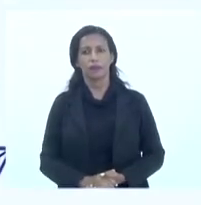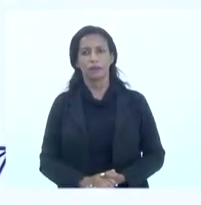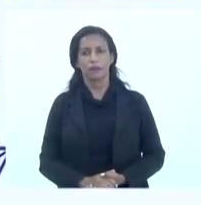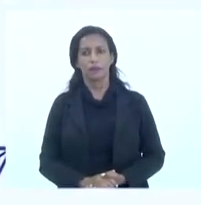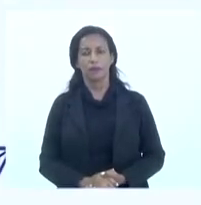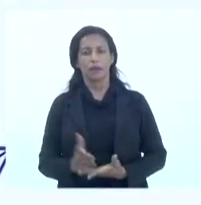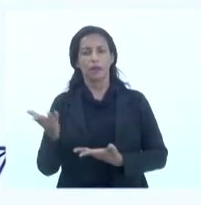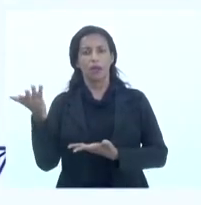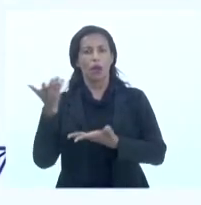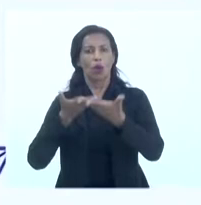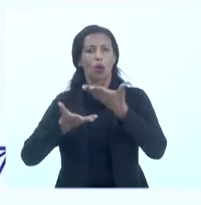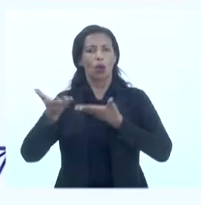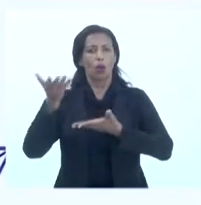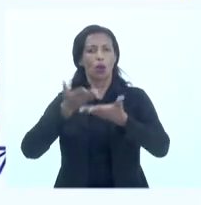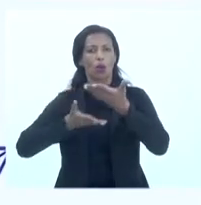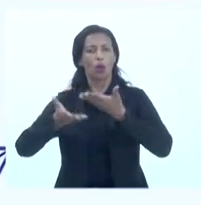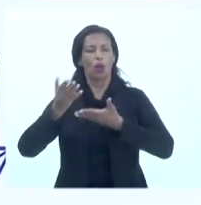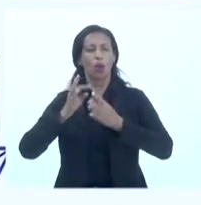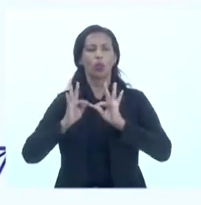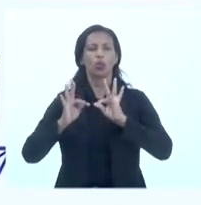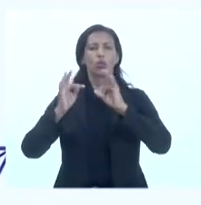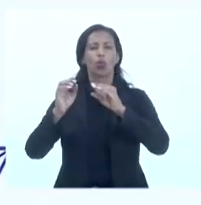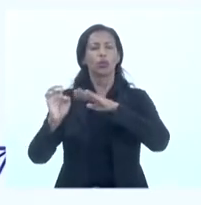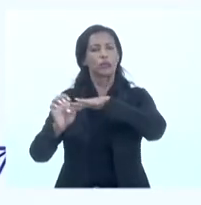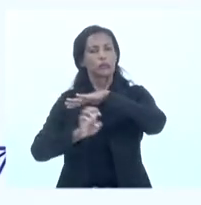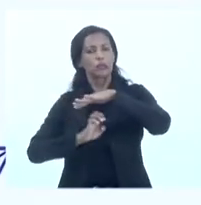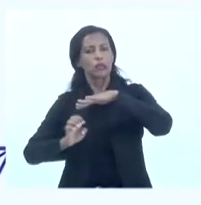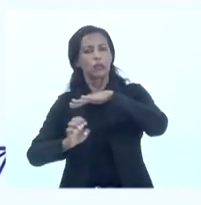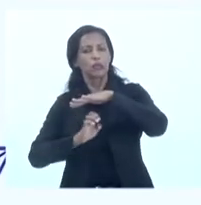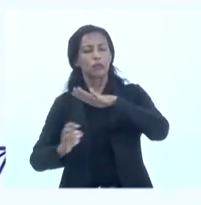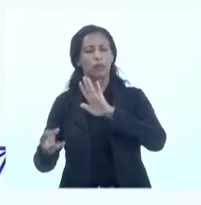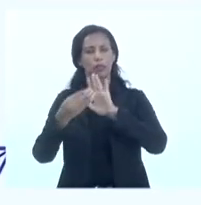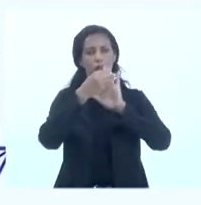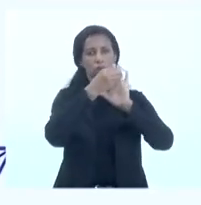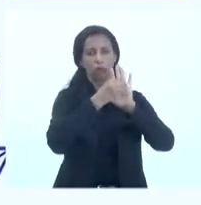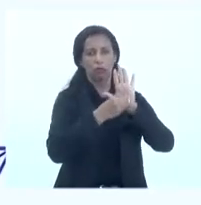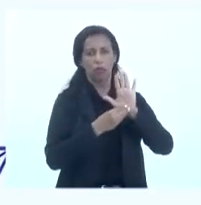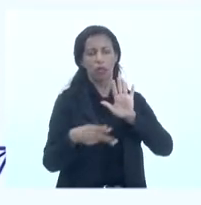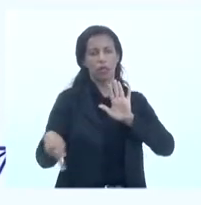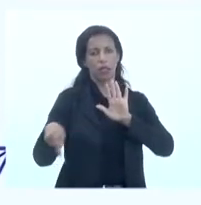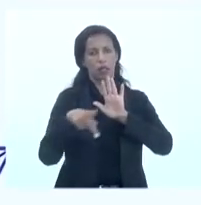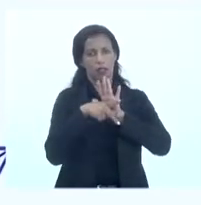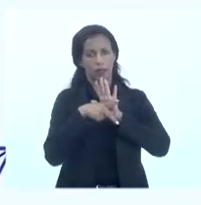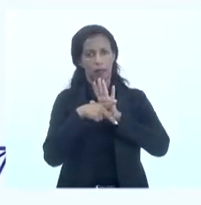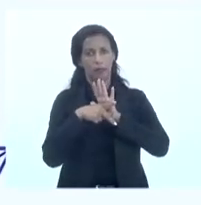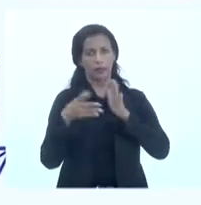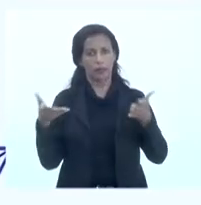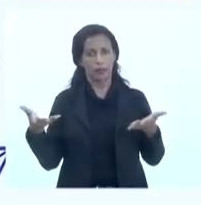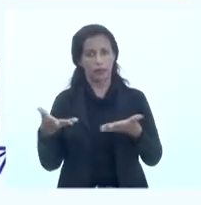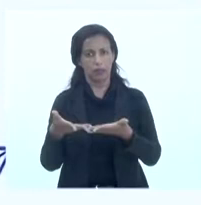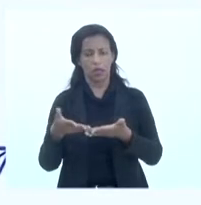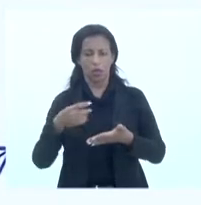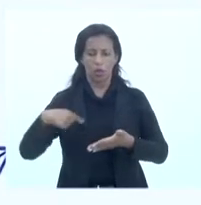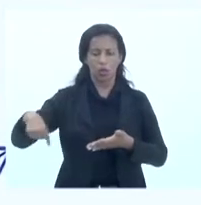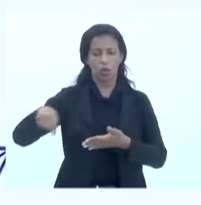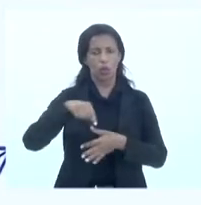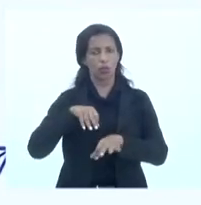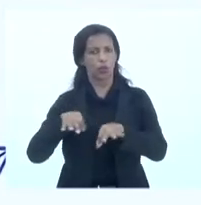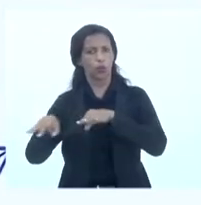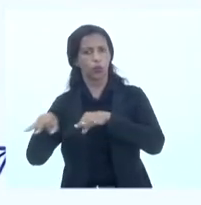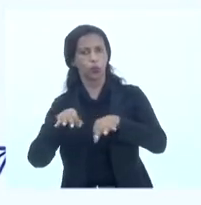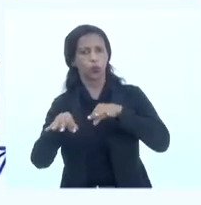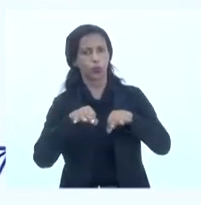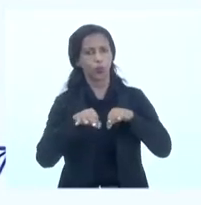para compartilhar todas as empresas que hoje compõem o Cluster Automotivo Sul-Fluminense. Nós somos uma organização de montadoras